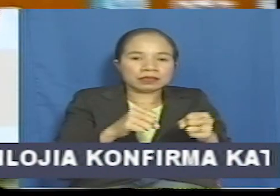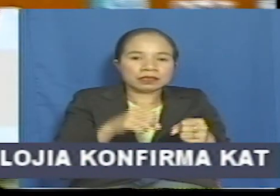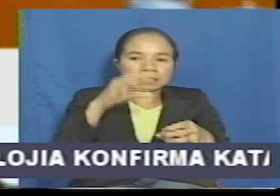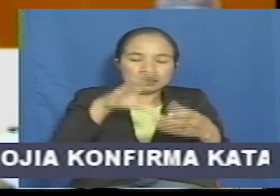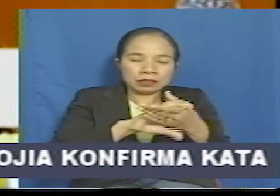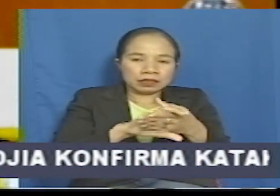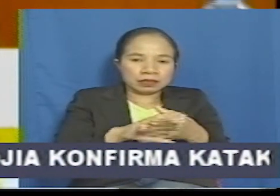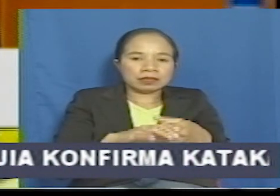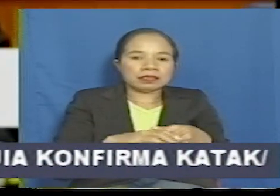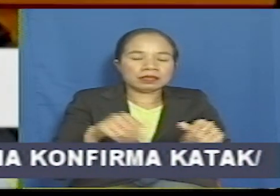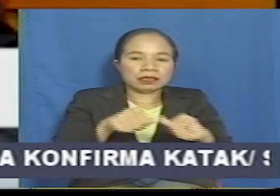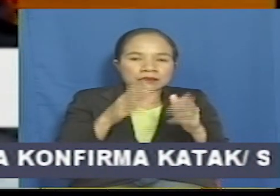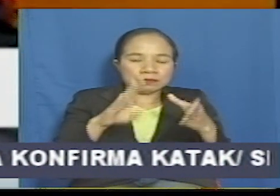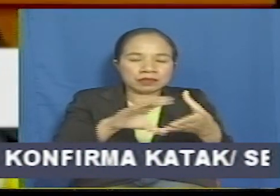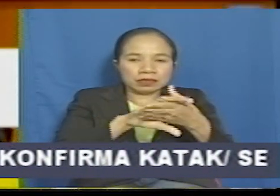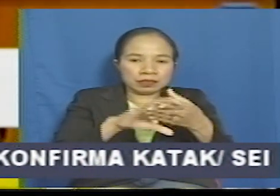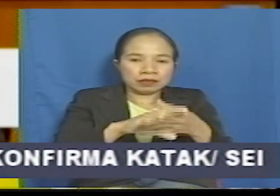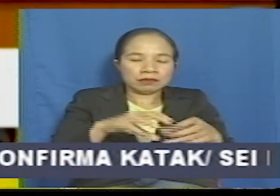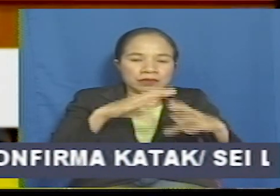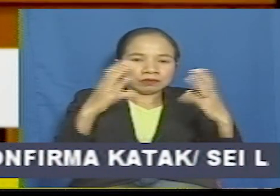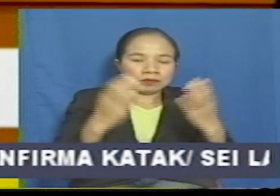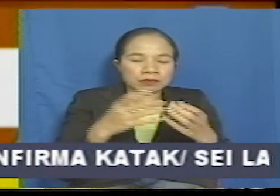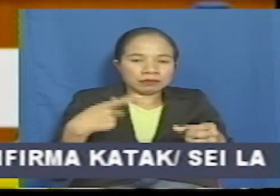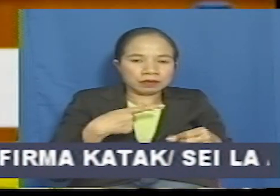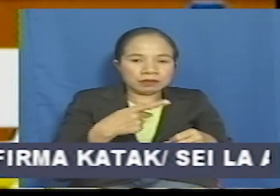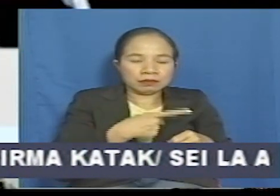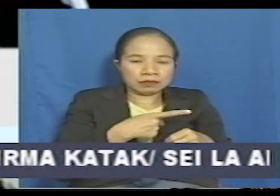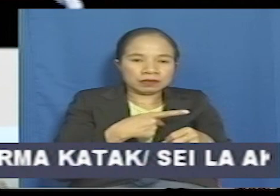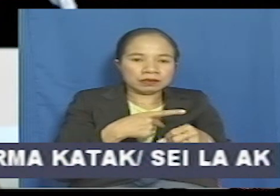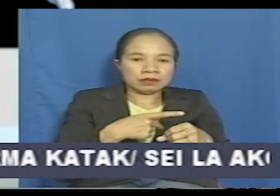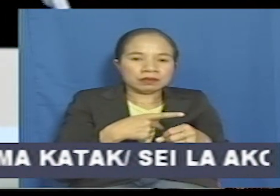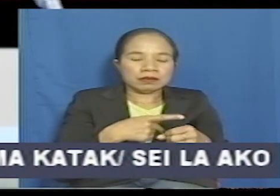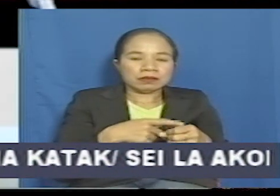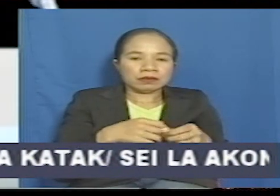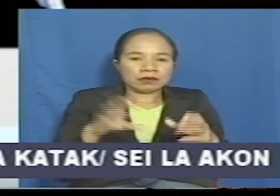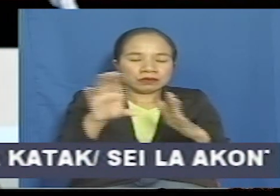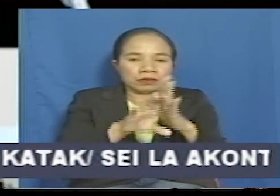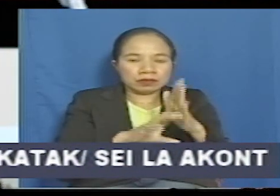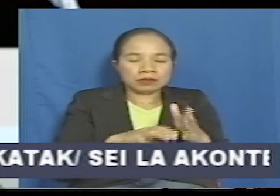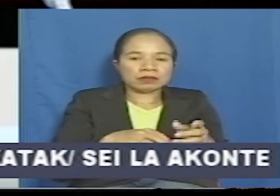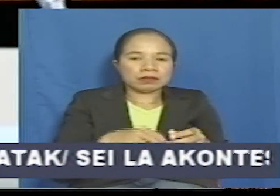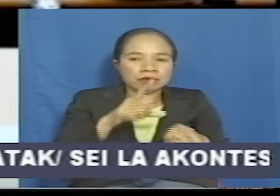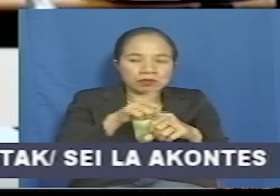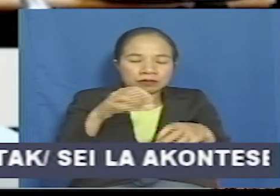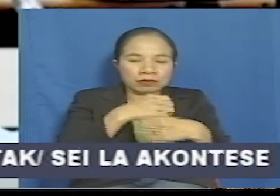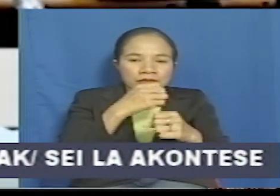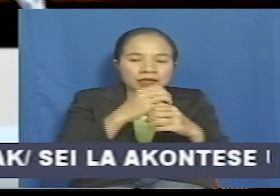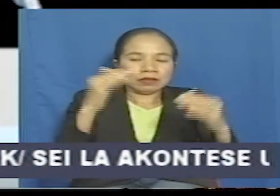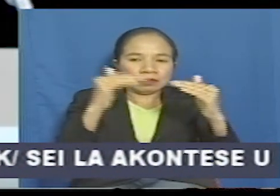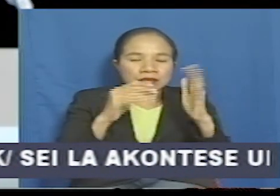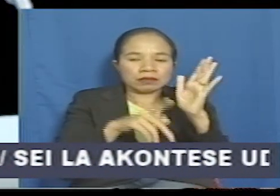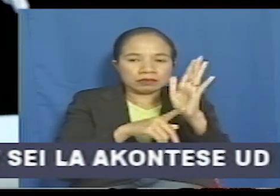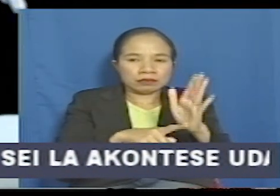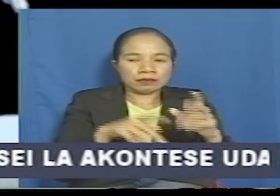eleitoral no órgão administração eleitoral da Comissão Parlamentar Assunto Constituição no Poder Local, onde halau audiência